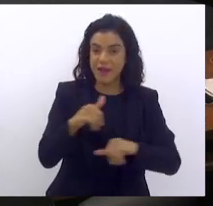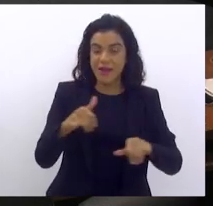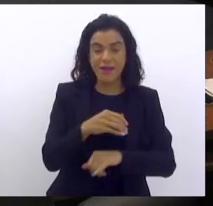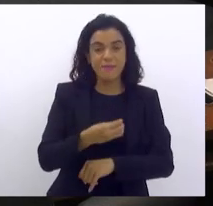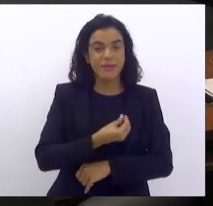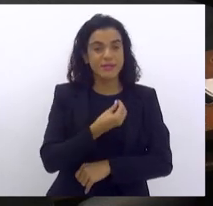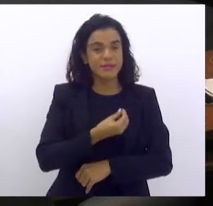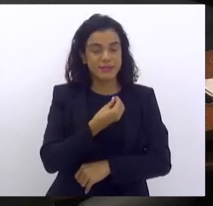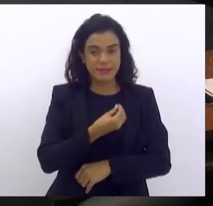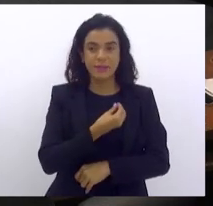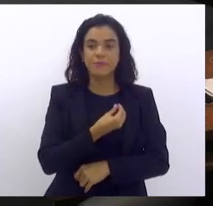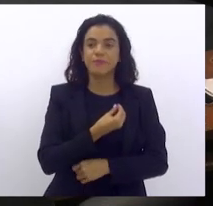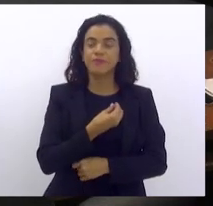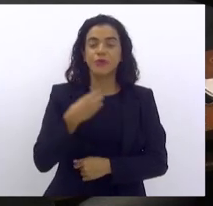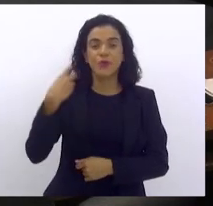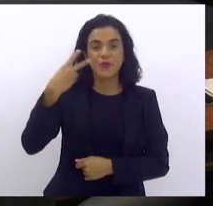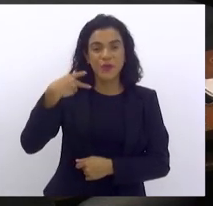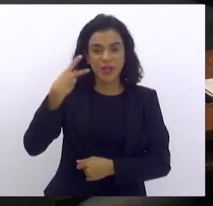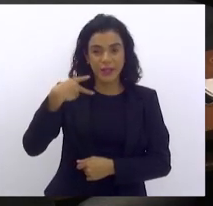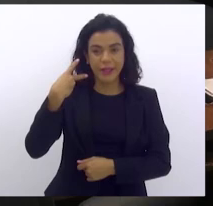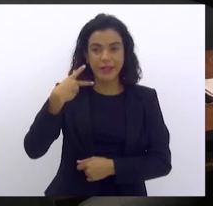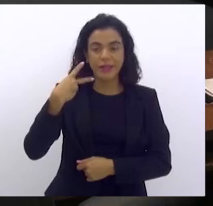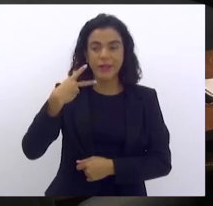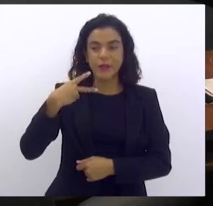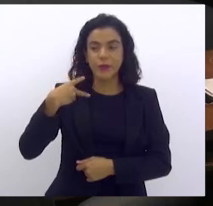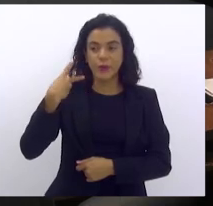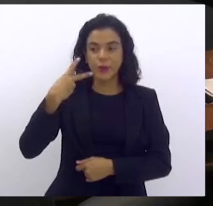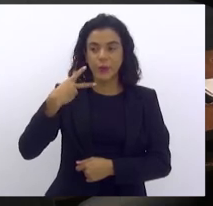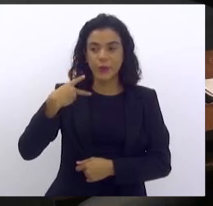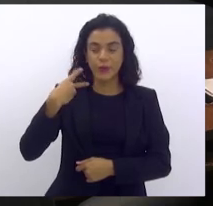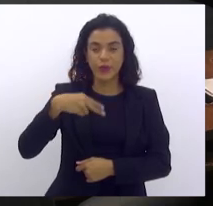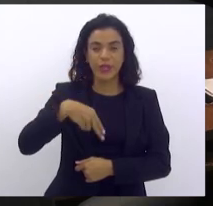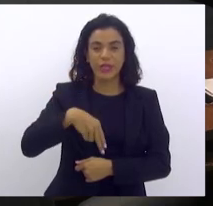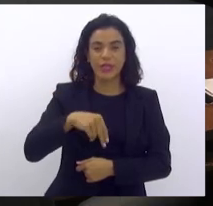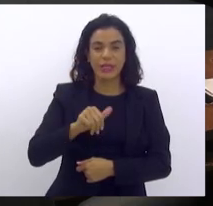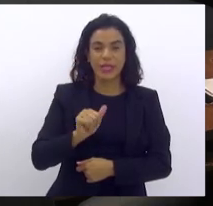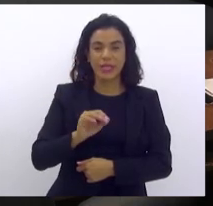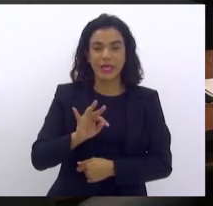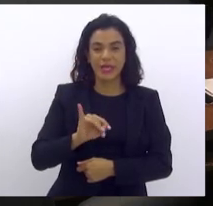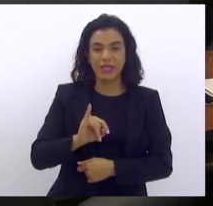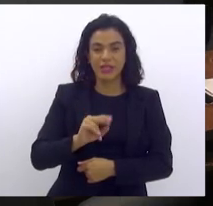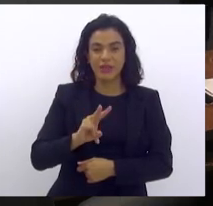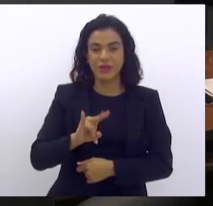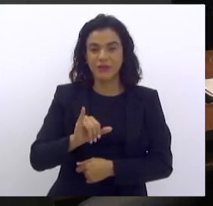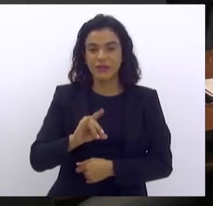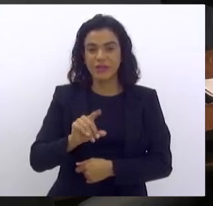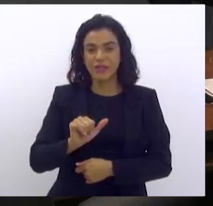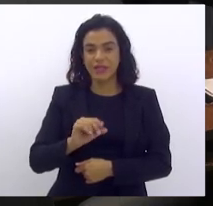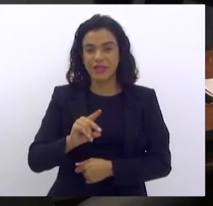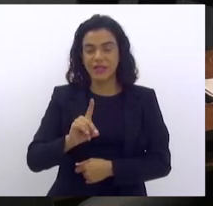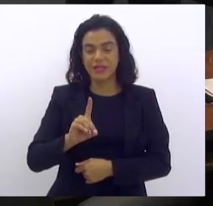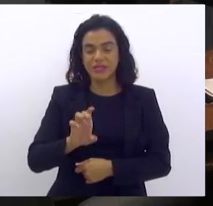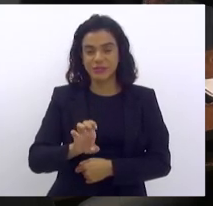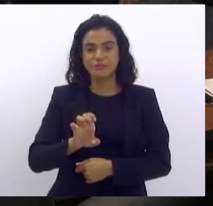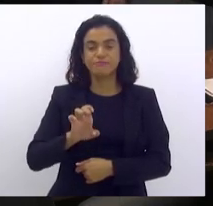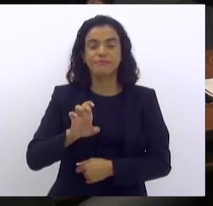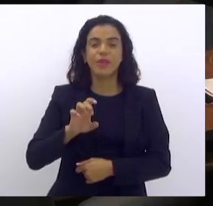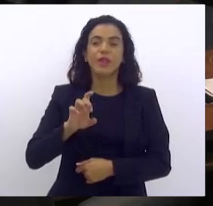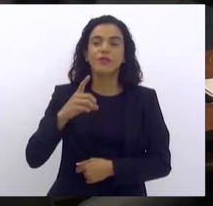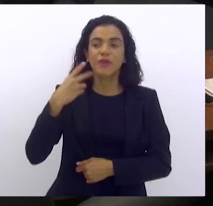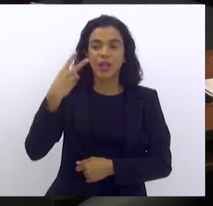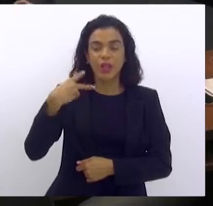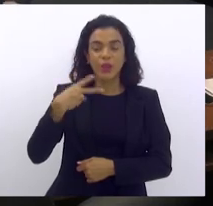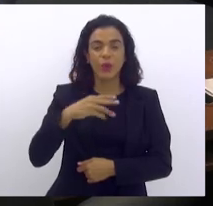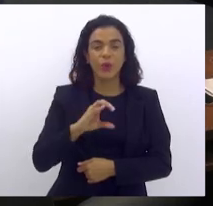nosso nobre vereador de natividade, subtenente Cunha, aqui. Está fazendo um trabalho bonito lá,